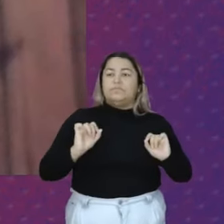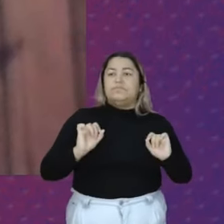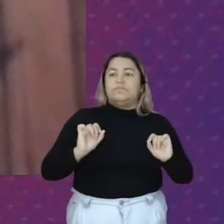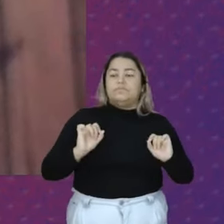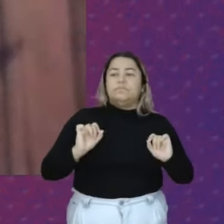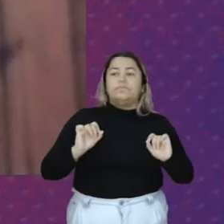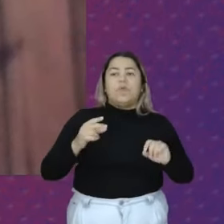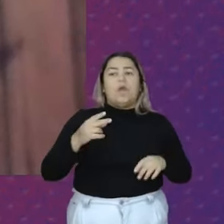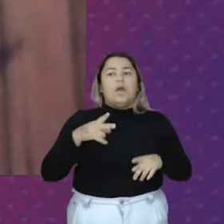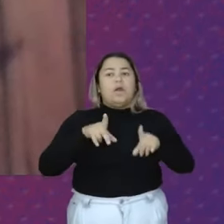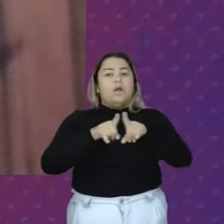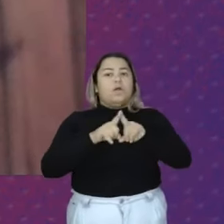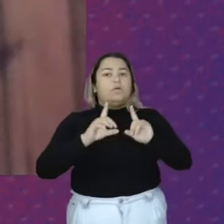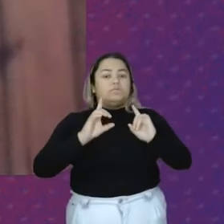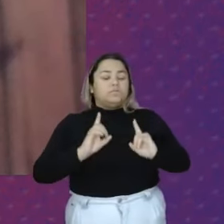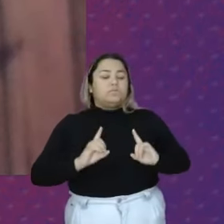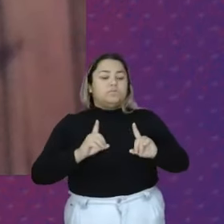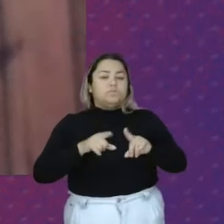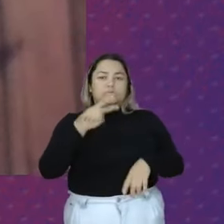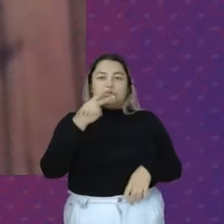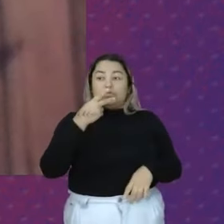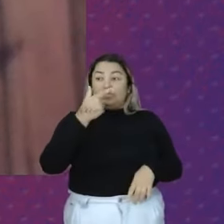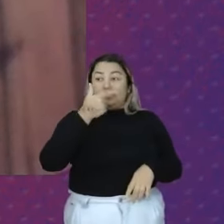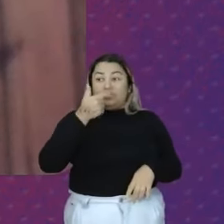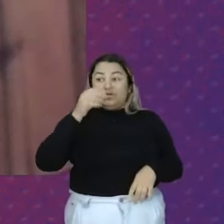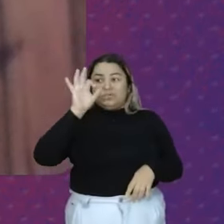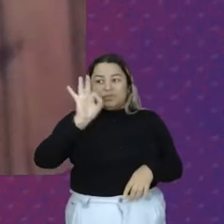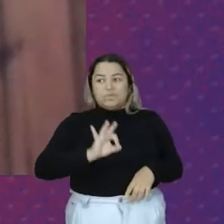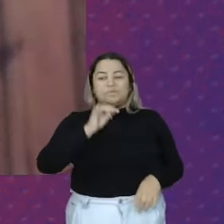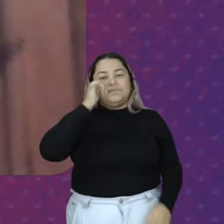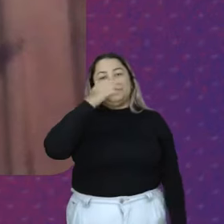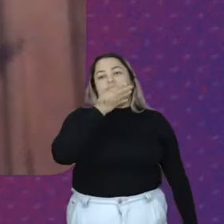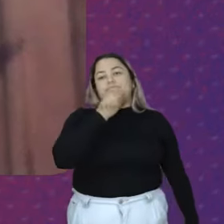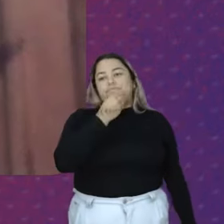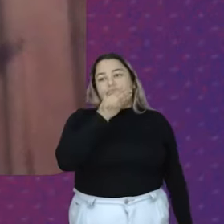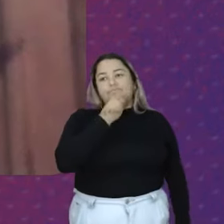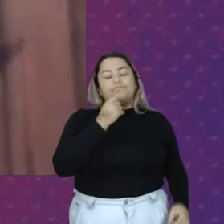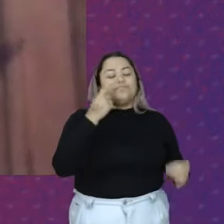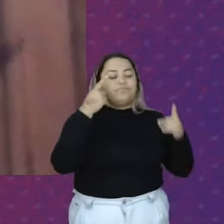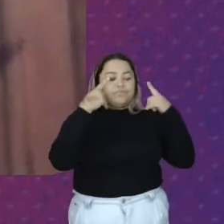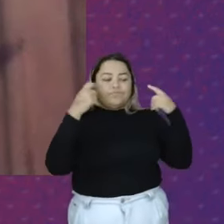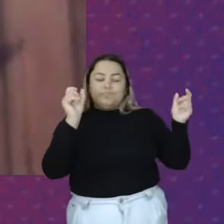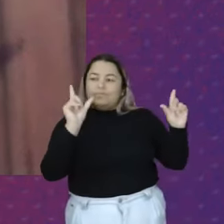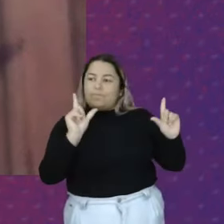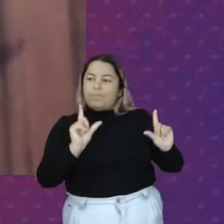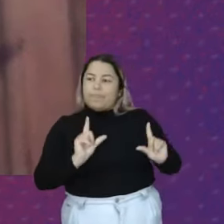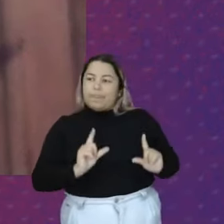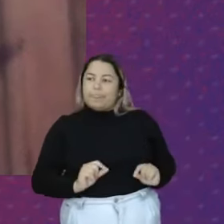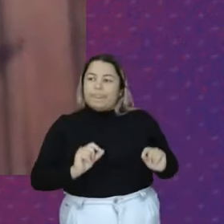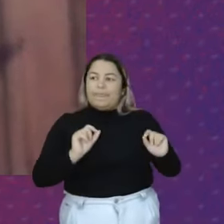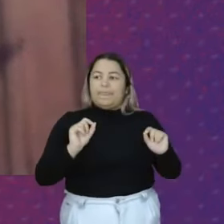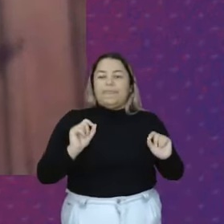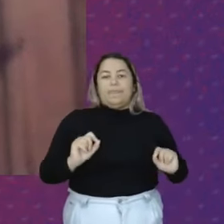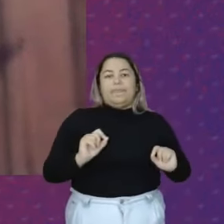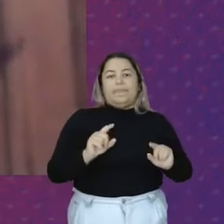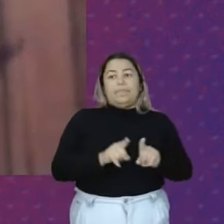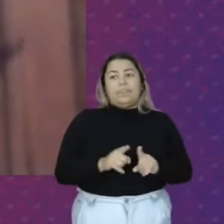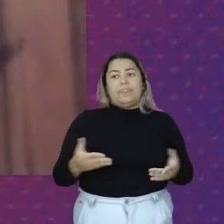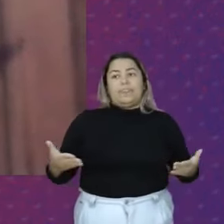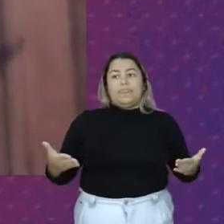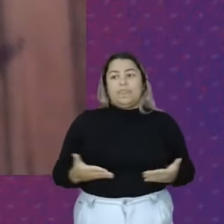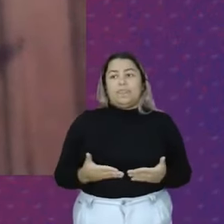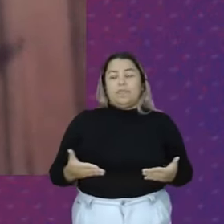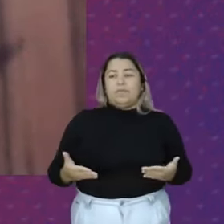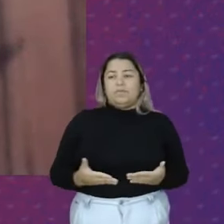deficiência visual cerca de 2% para os homens a violência diminui a barra maior né vamos dizer a maior altura